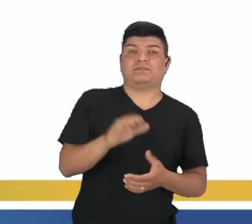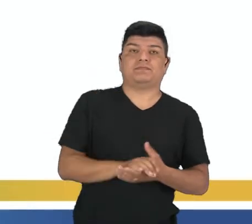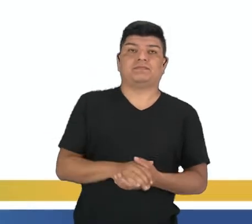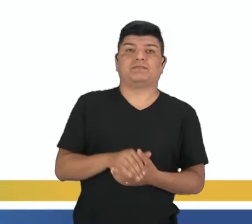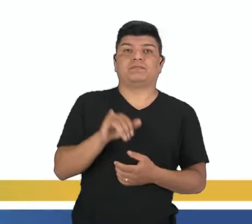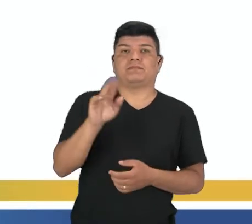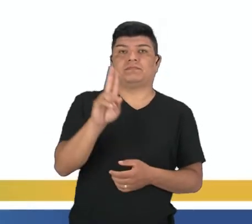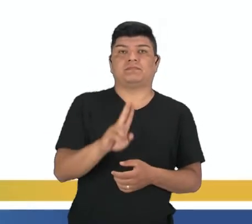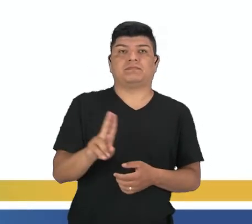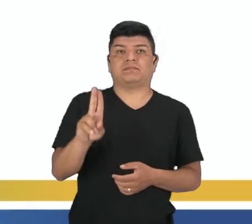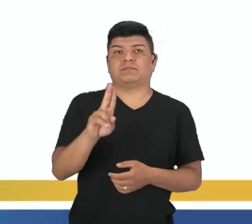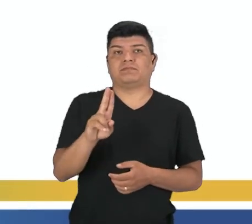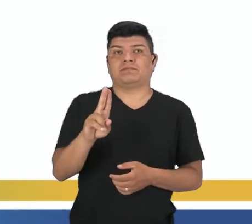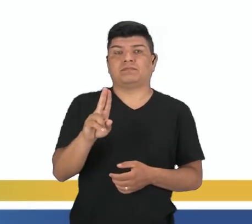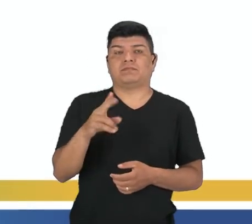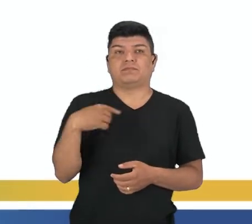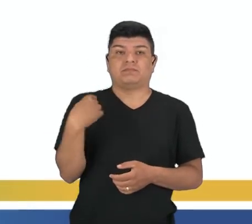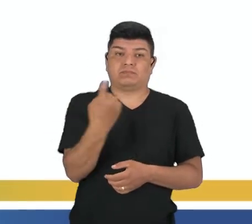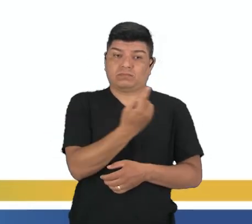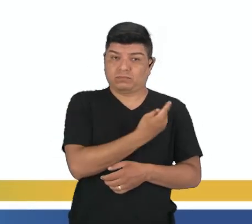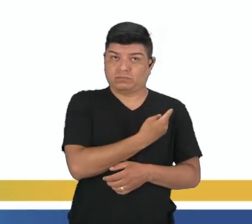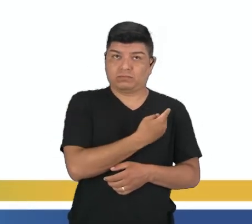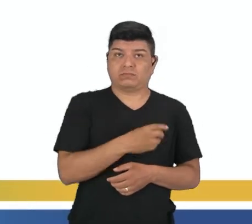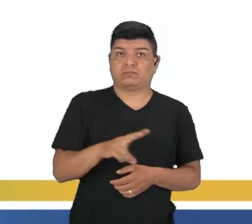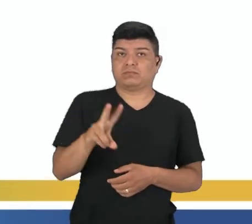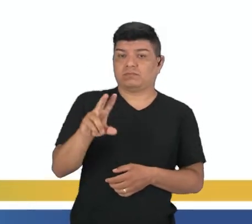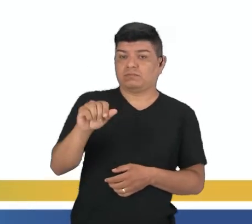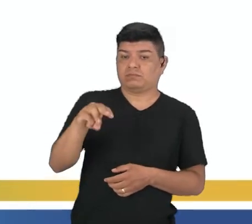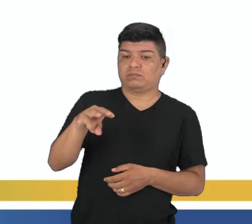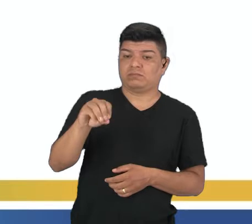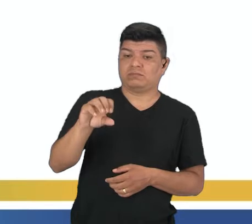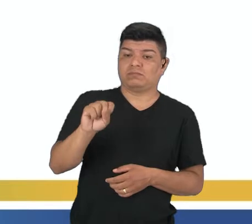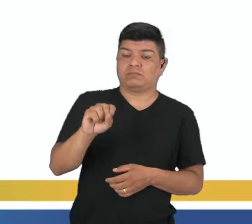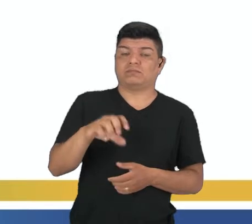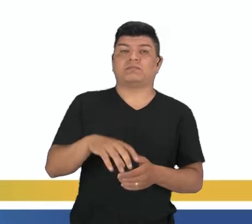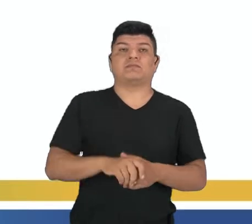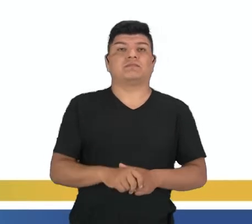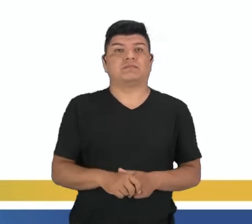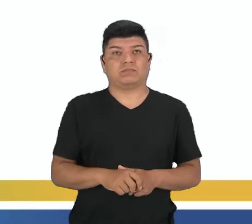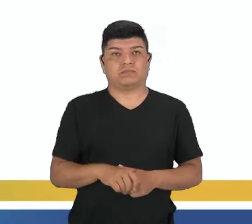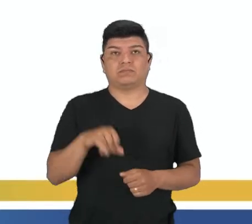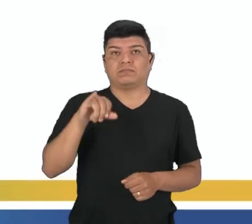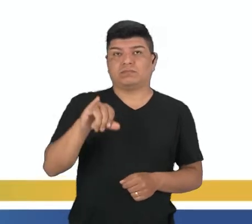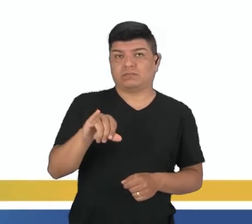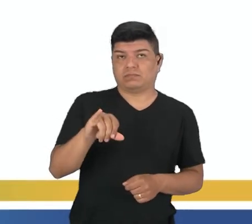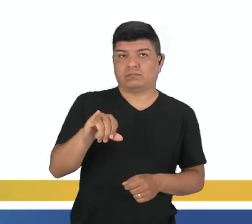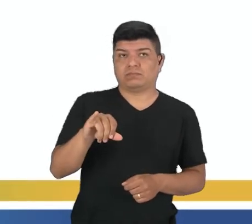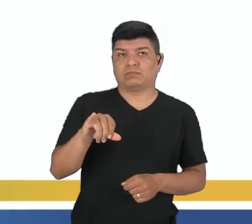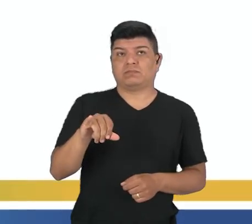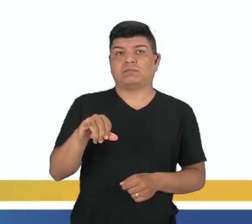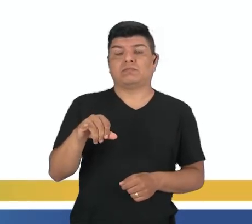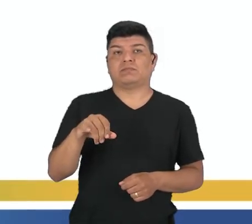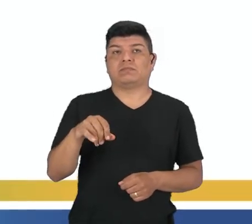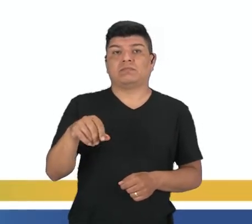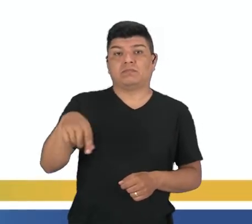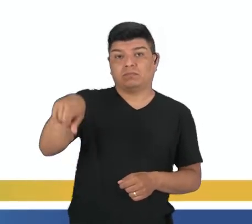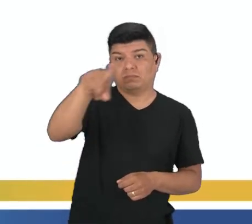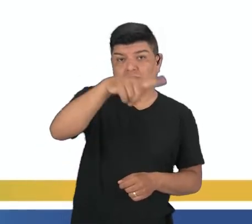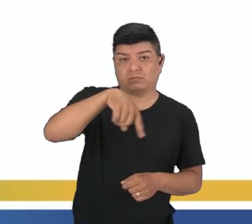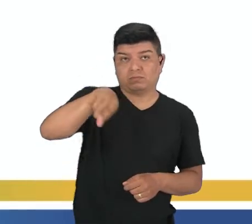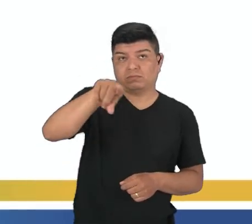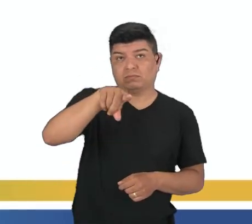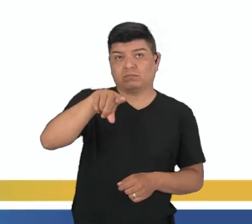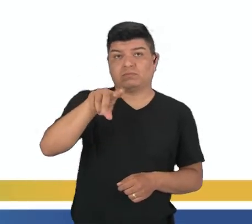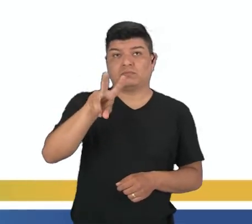se utilizamos, se me referimos a nós outros, utilizamos vamos, né? E se refere-se a vosotros,